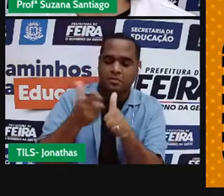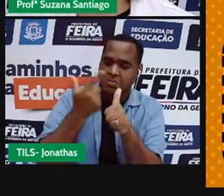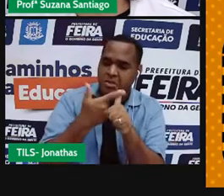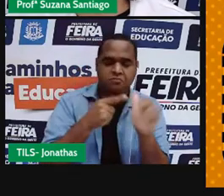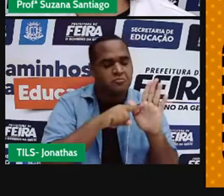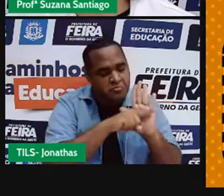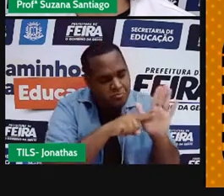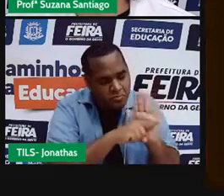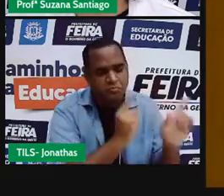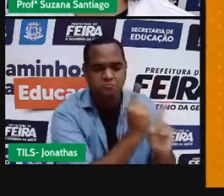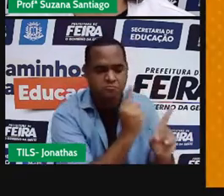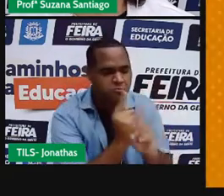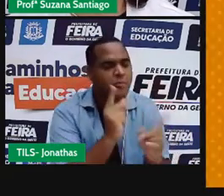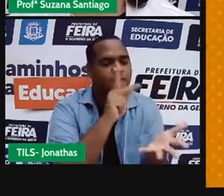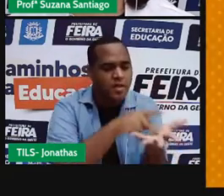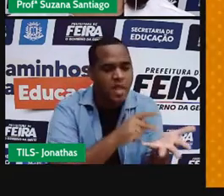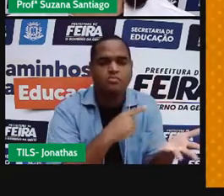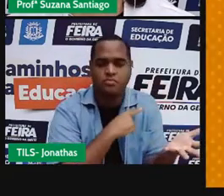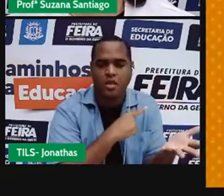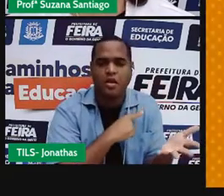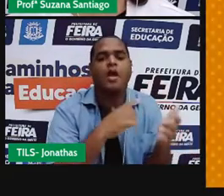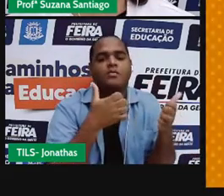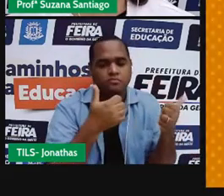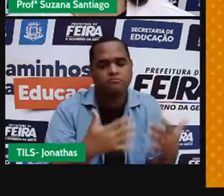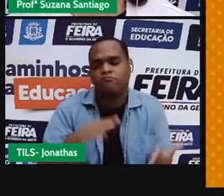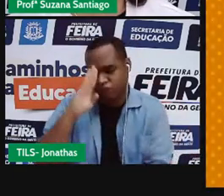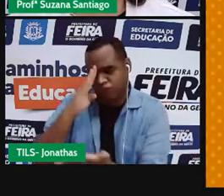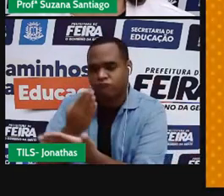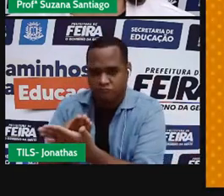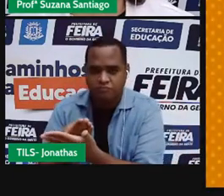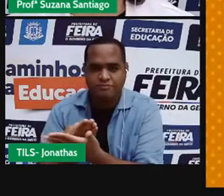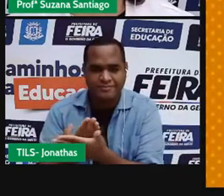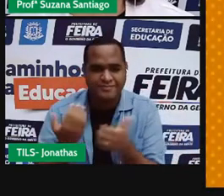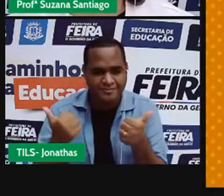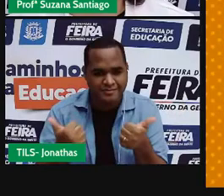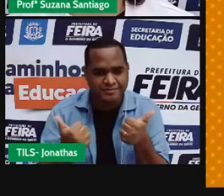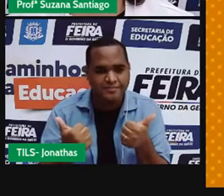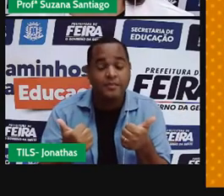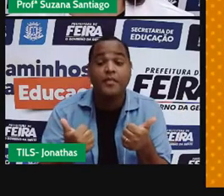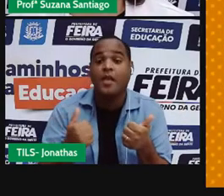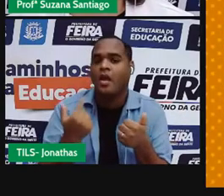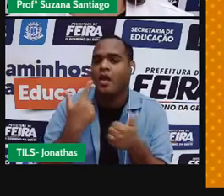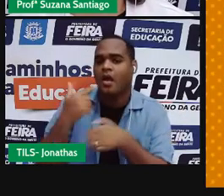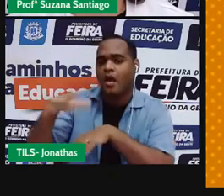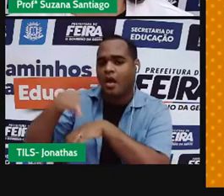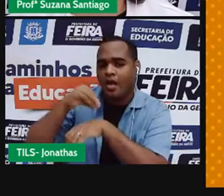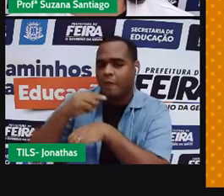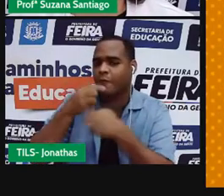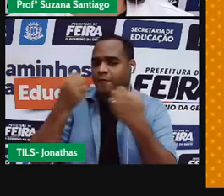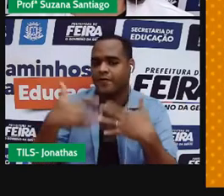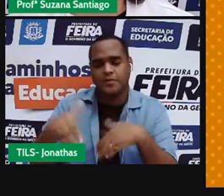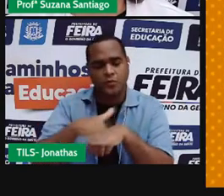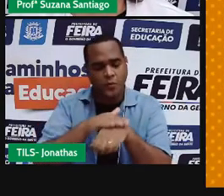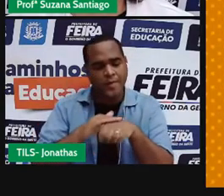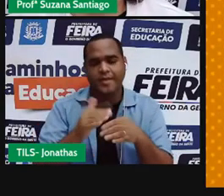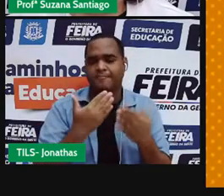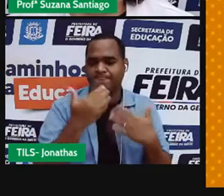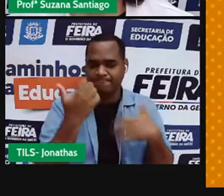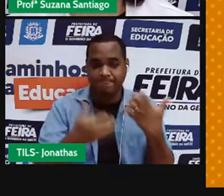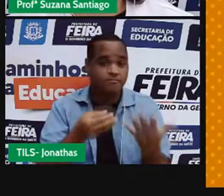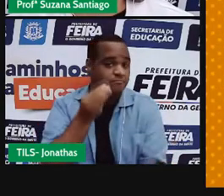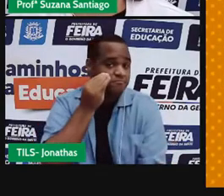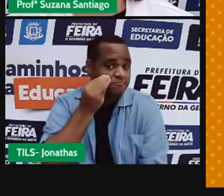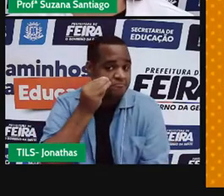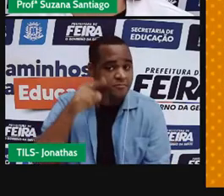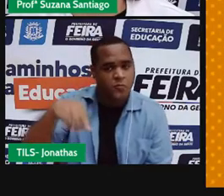está acontecendo. E vamos agora, né? Depois que a gente já teve essa conversa aí, vamos começar a testar o que a gente